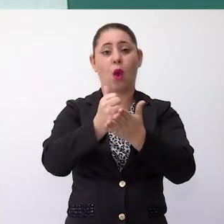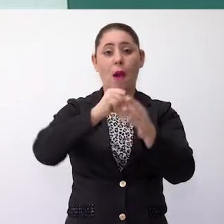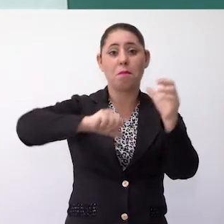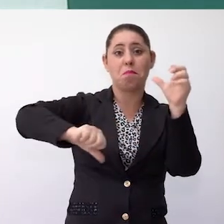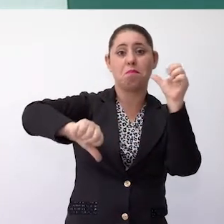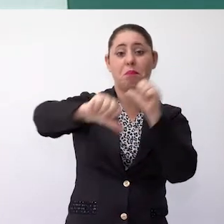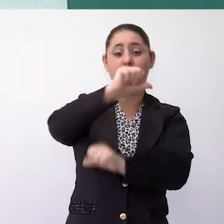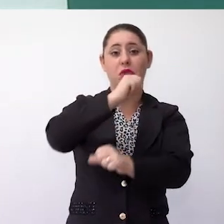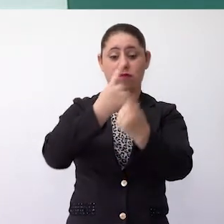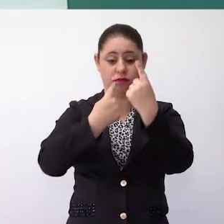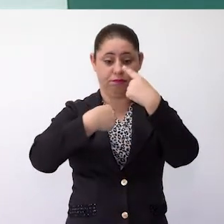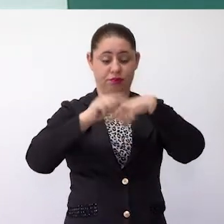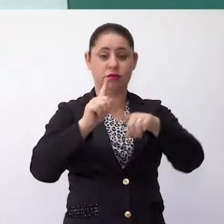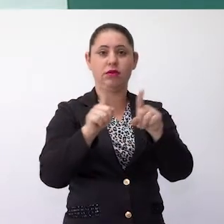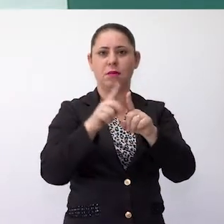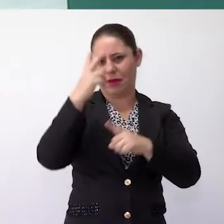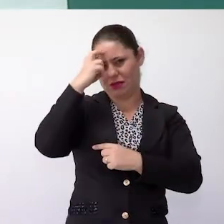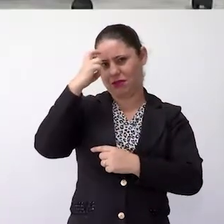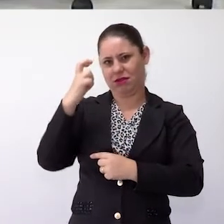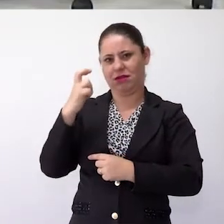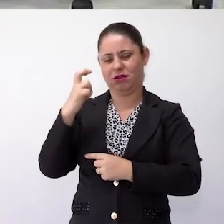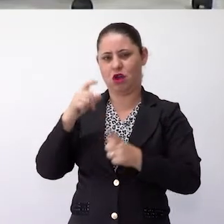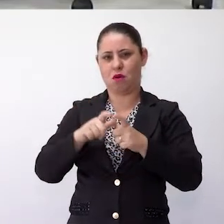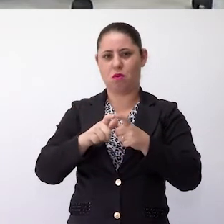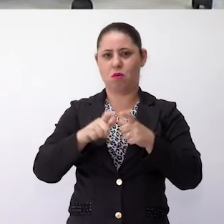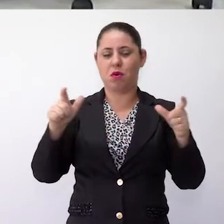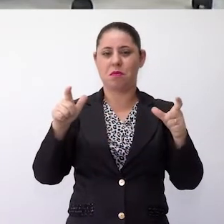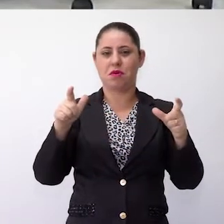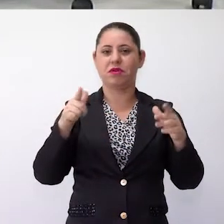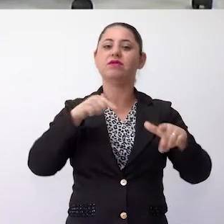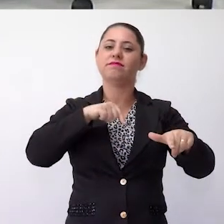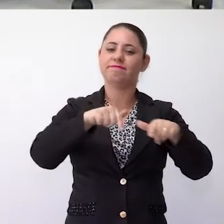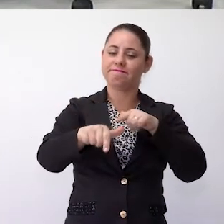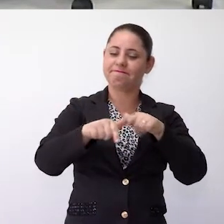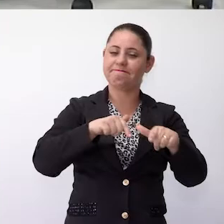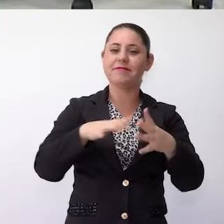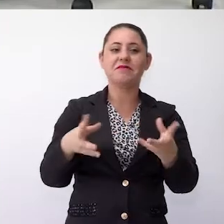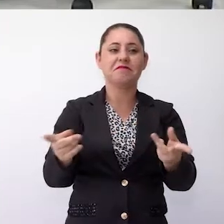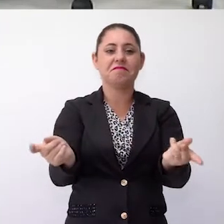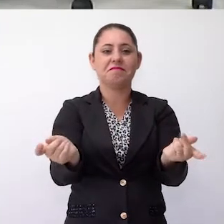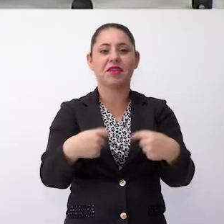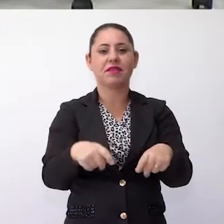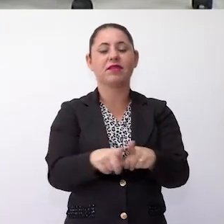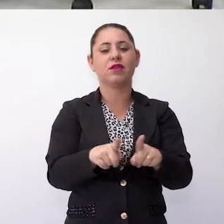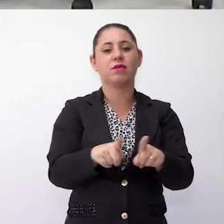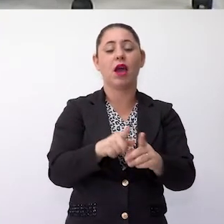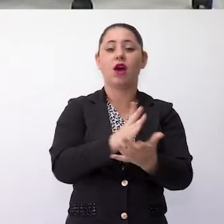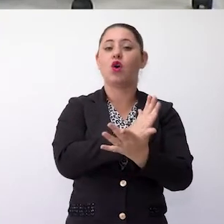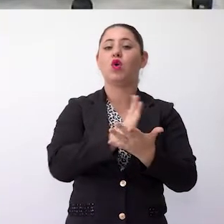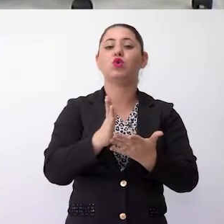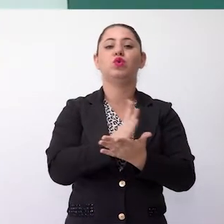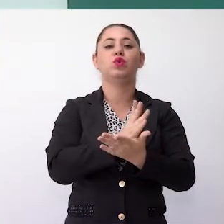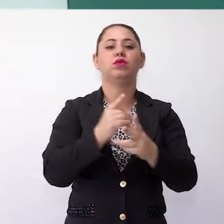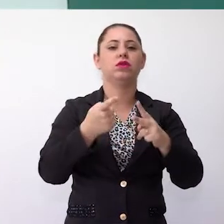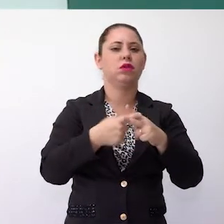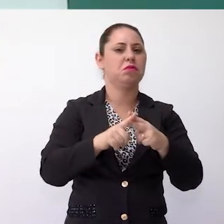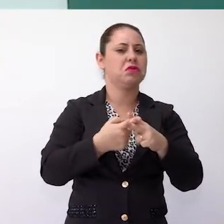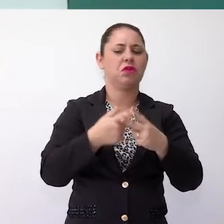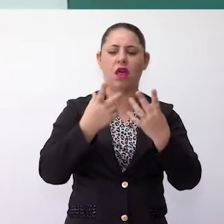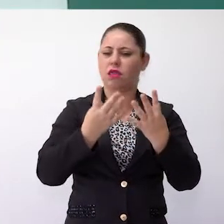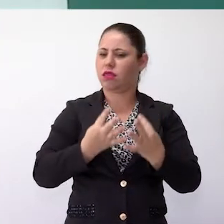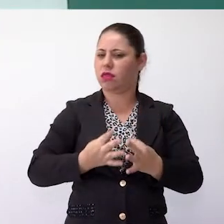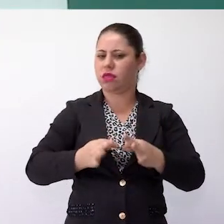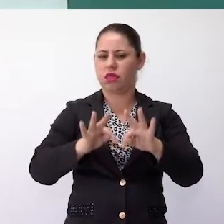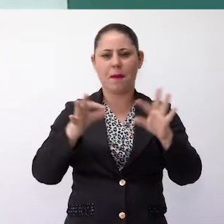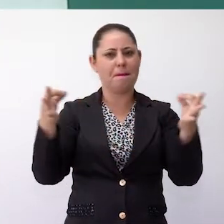mudar a nossa capacidade de inteligência, vai ampliar a nossa capacidade, alguns equipamentos muito importantes, de alta